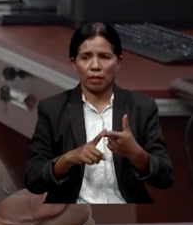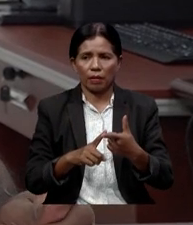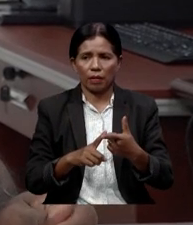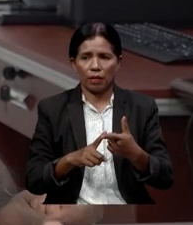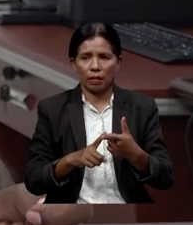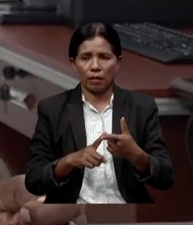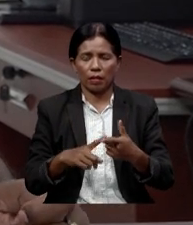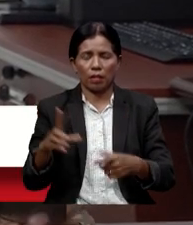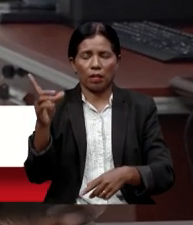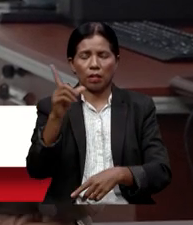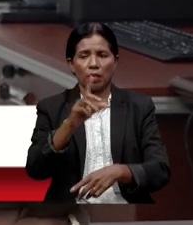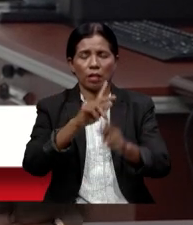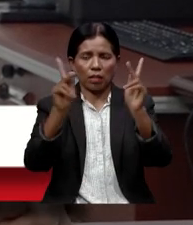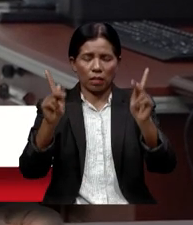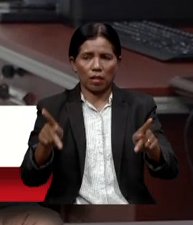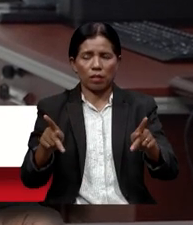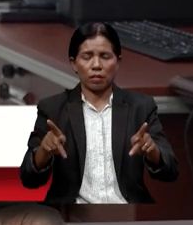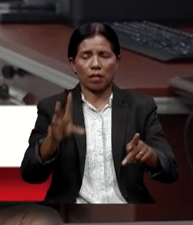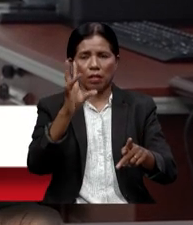loja lapan-lapan, esta de onde oin.